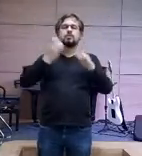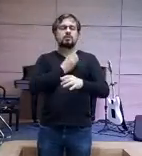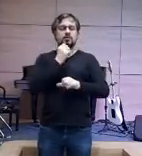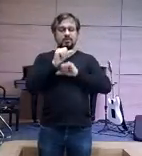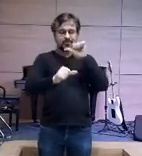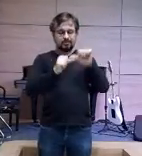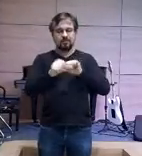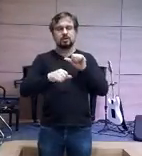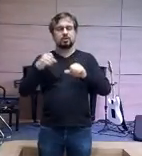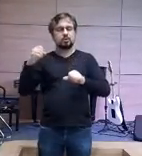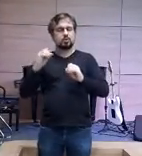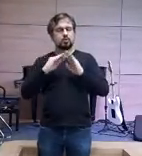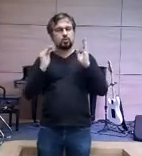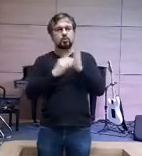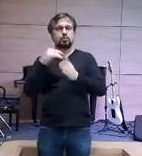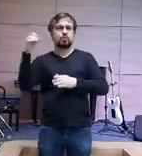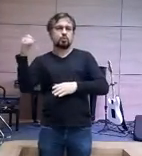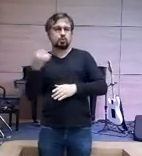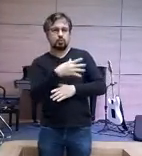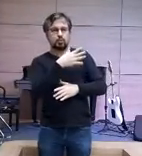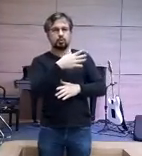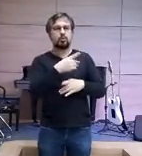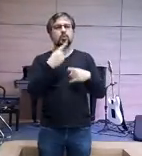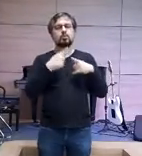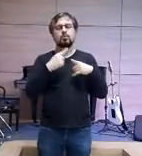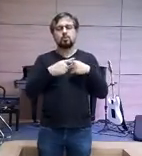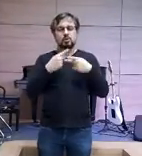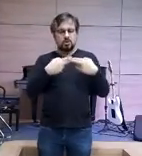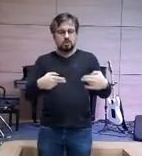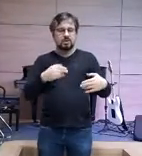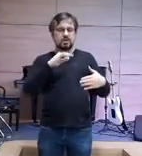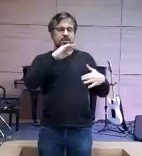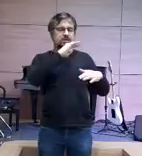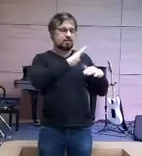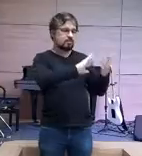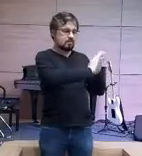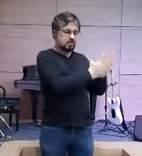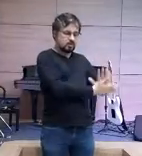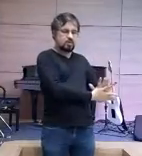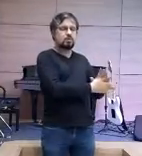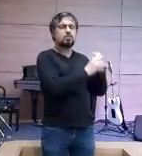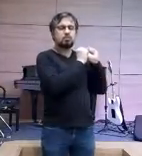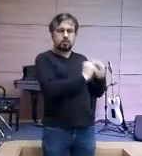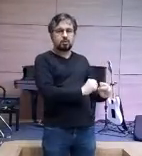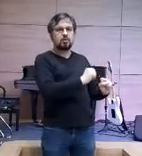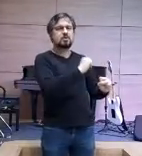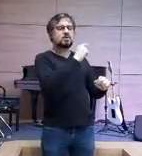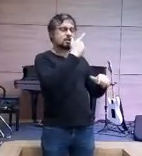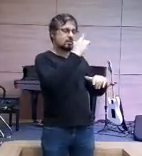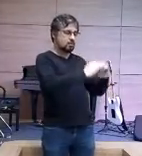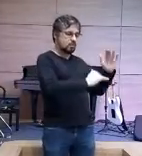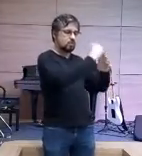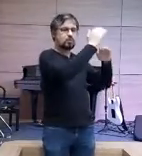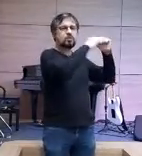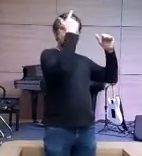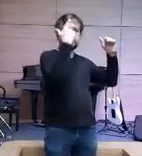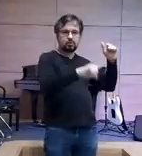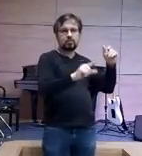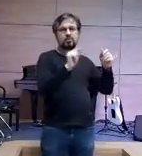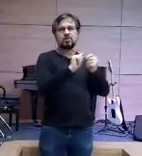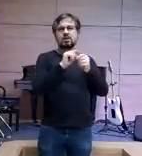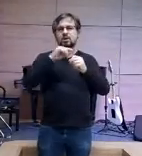restaurada e reconstruída quê Porque o que foi destruído pode ser reconstruídos se totalmente novo na vida de uma